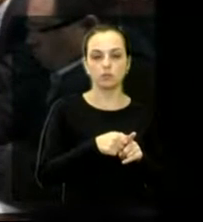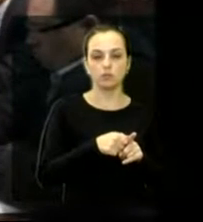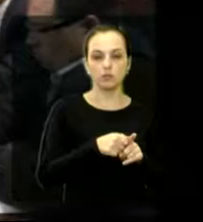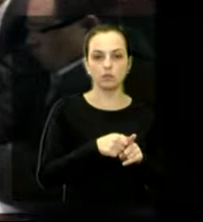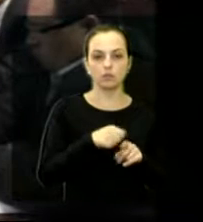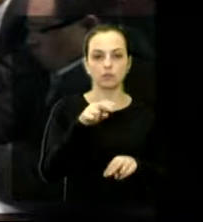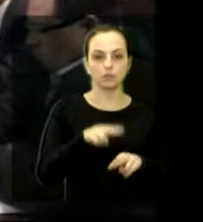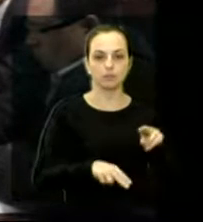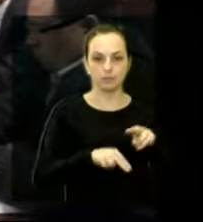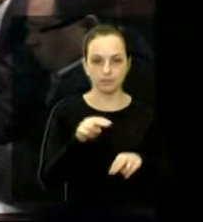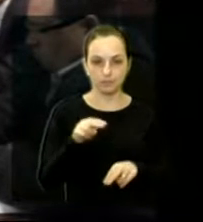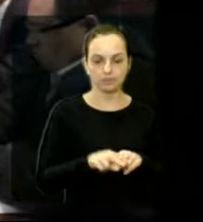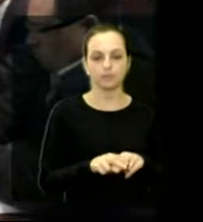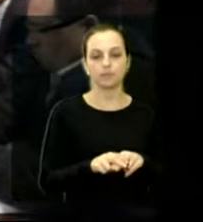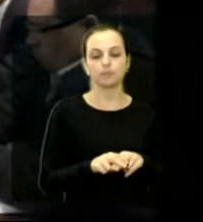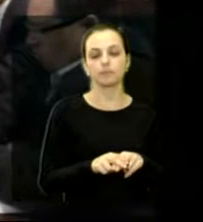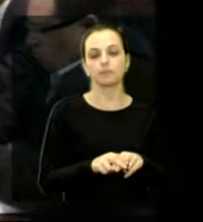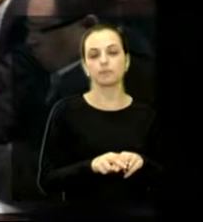Nós tivemos em São Paulo,